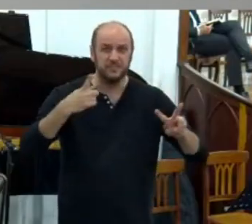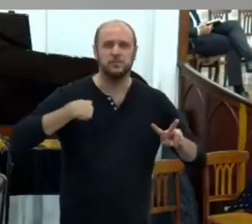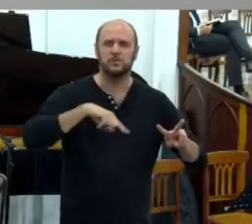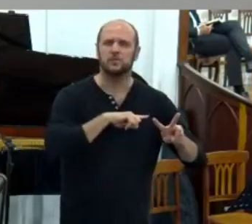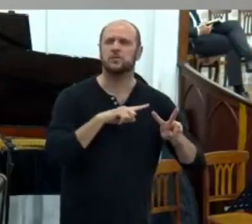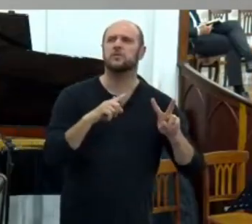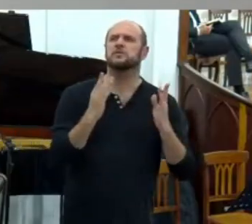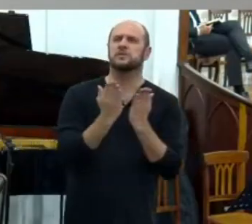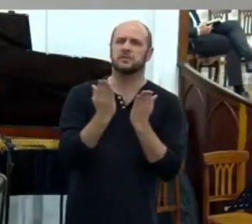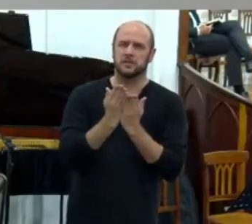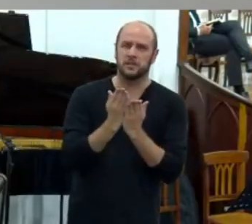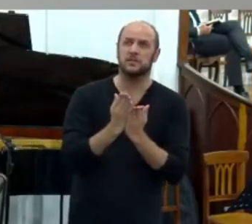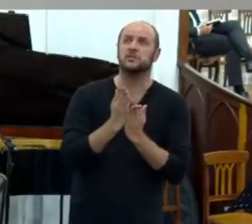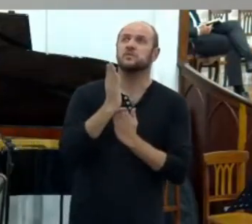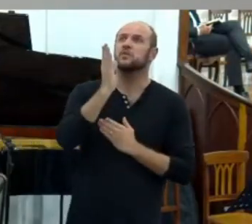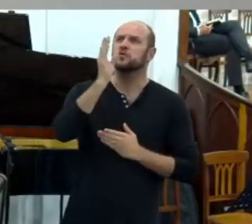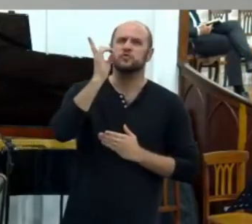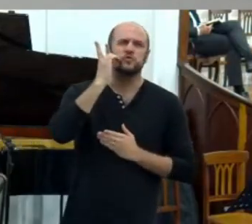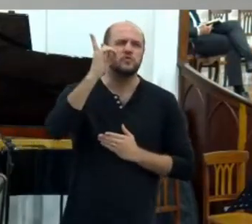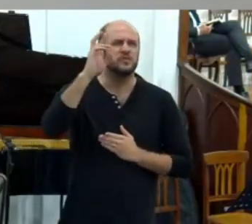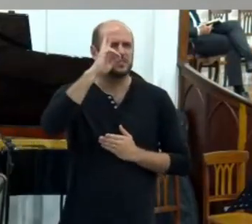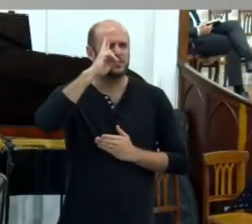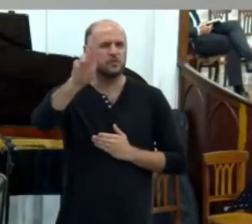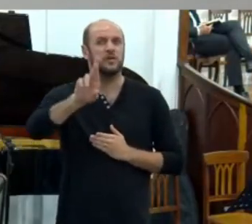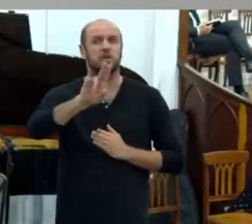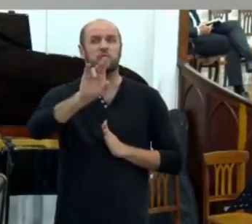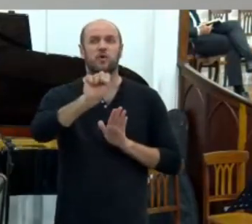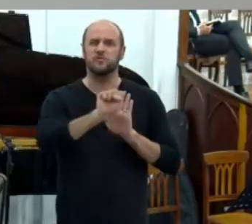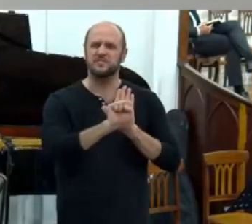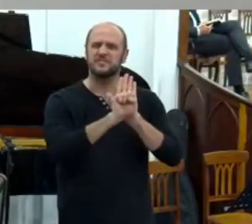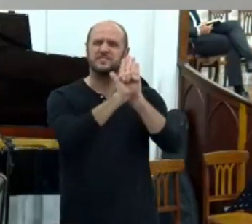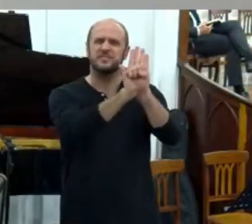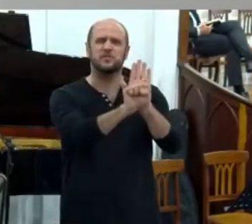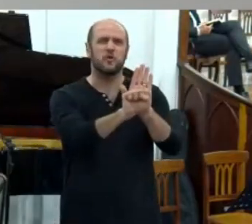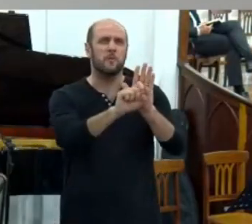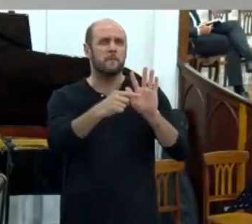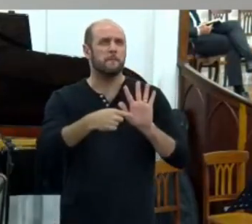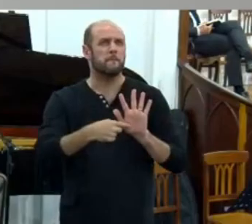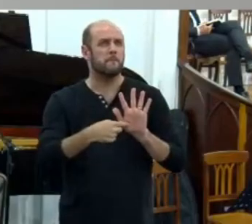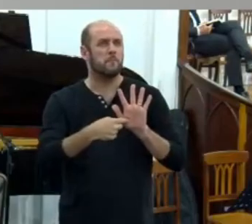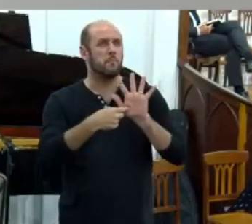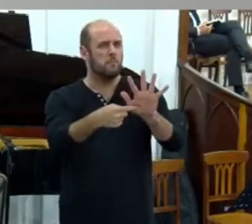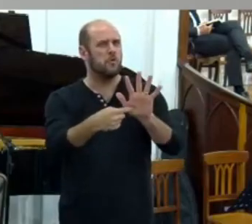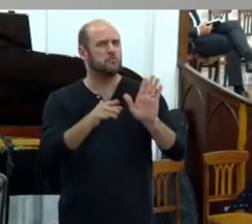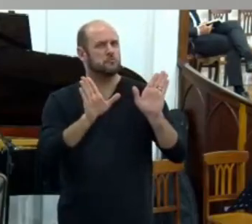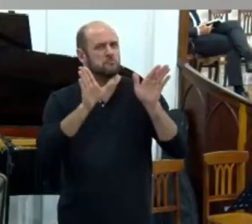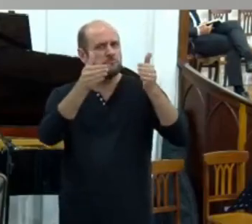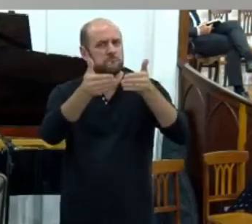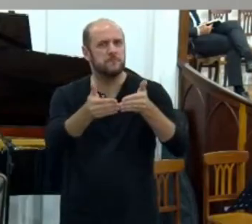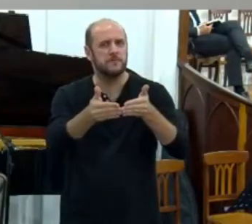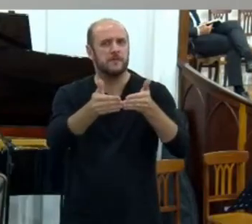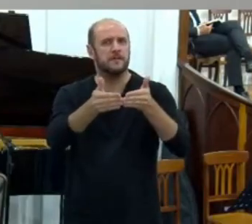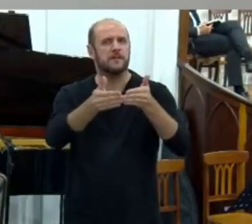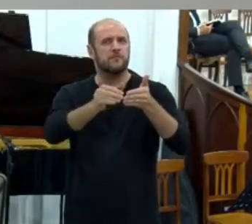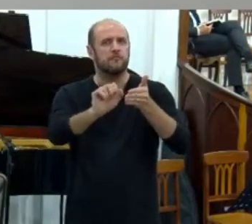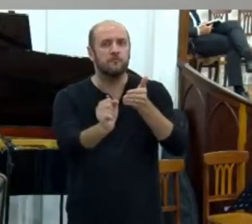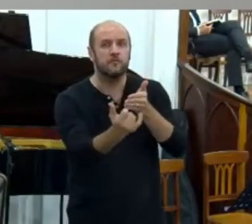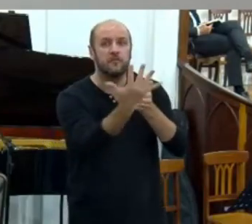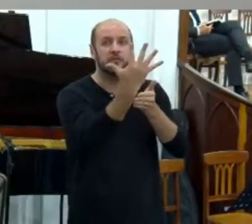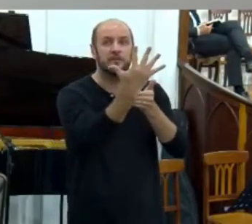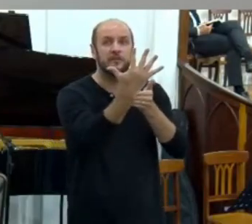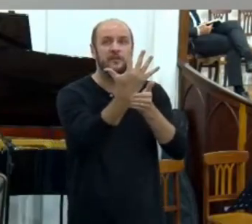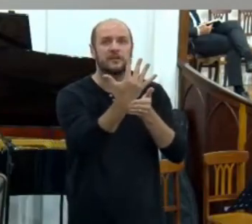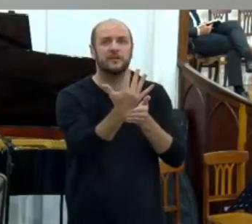cristão, como um sinal, ou um símbolo que aponta para uma realidade a ser consumada, iremos